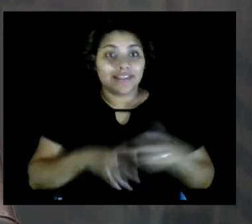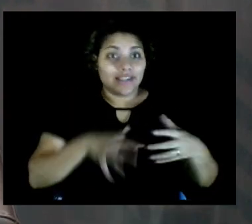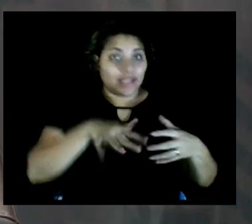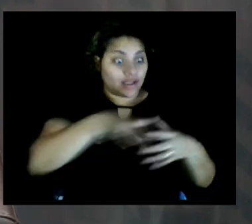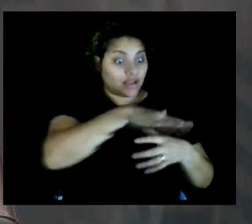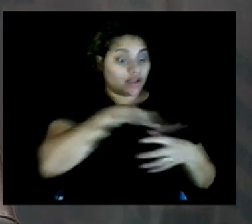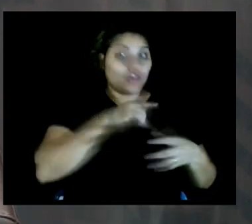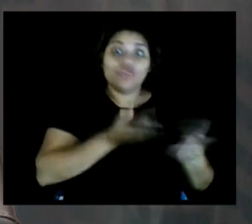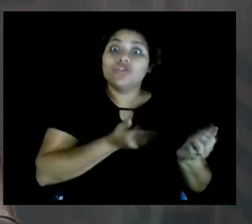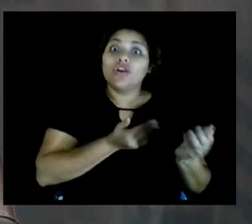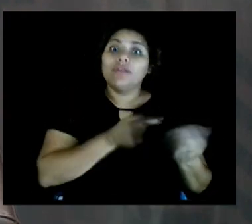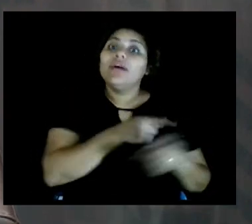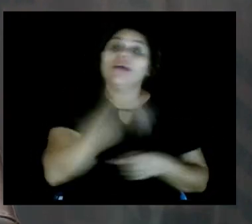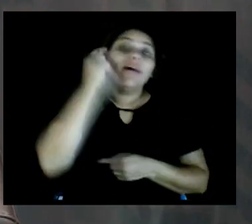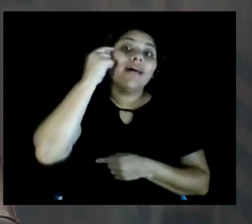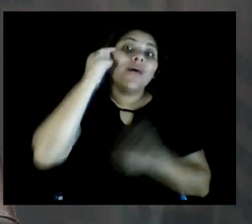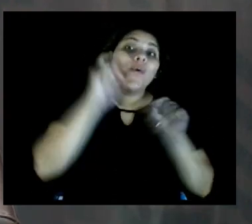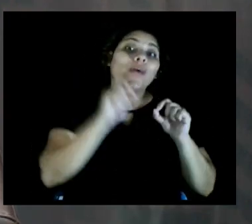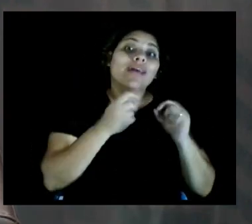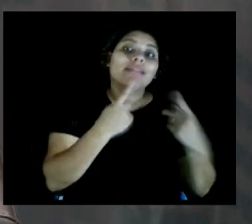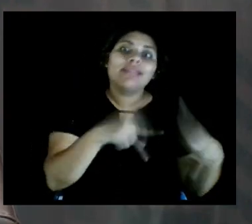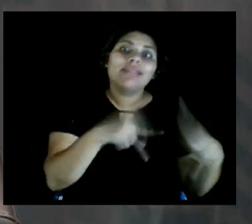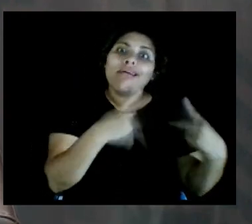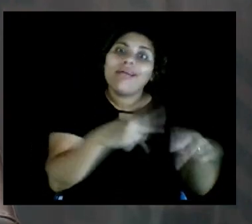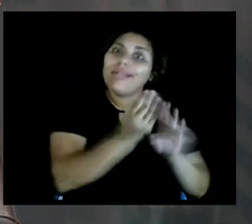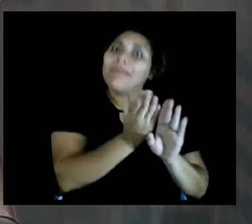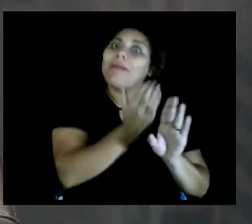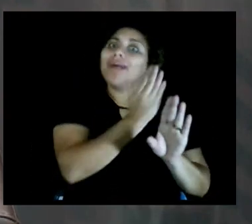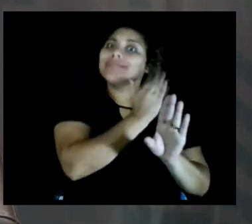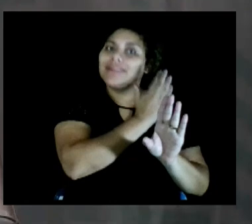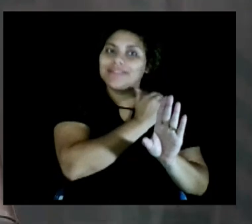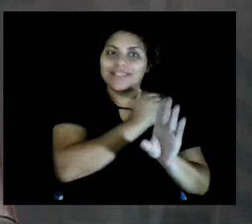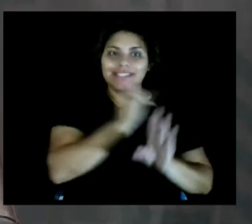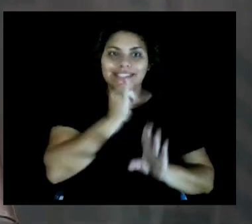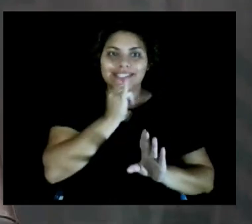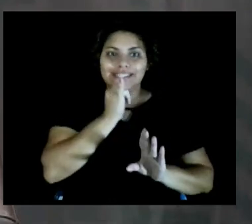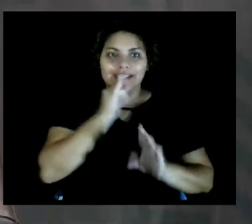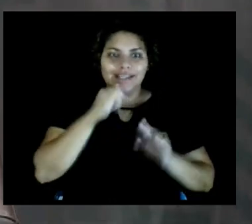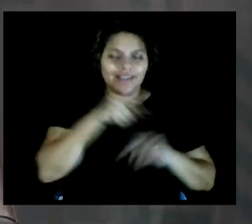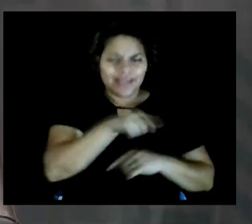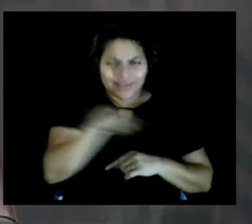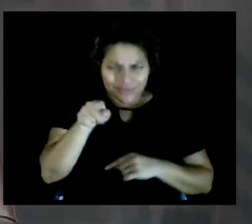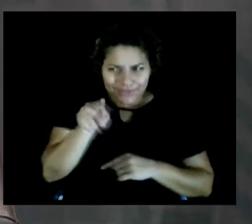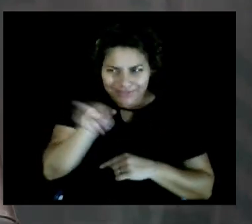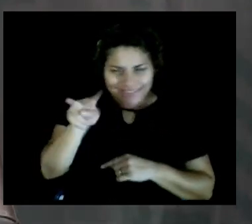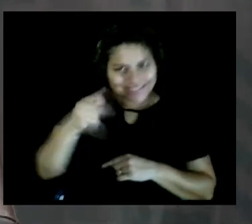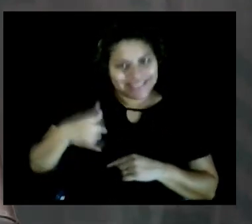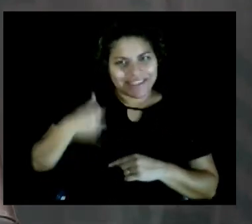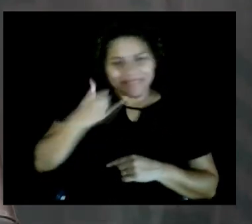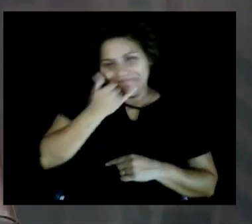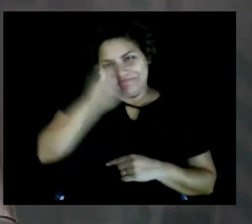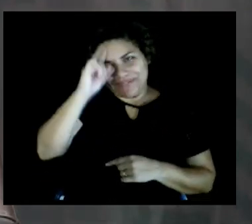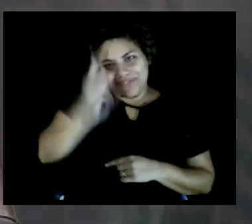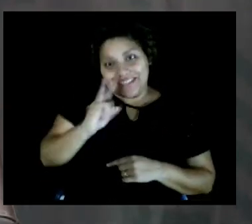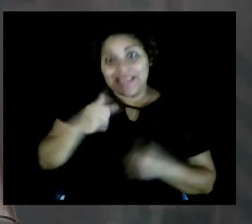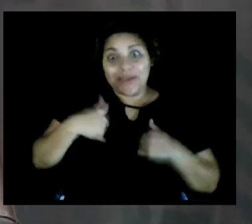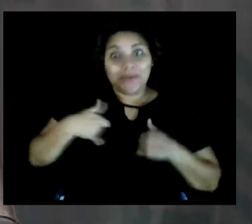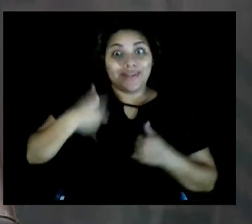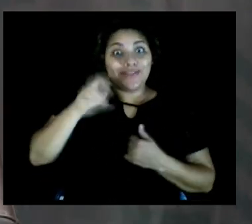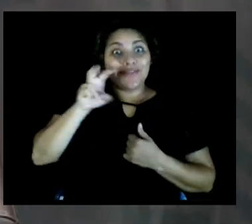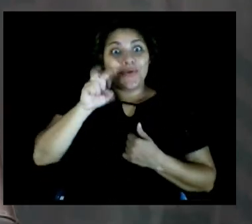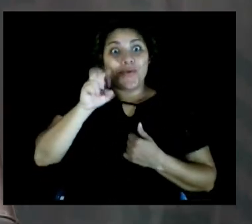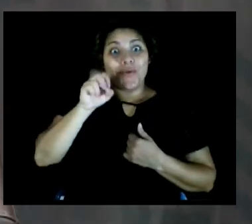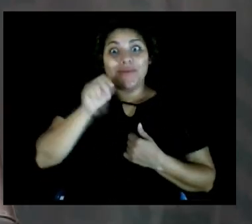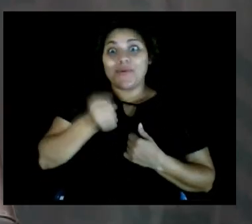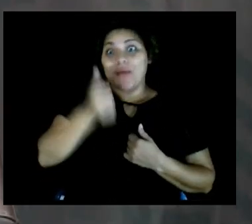o passado deles, para nós, não sei a idade de vocês, mas eu tô quase com 50. Então, assim, a minha fuga é pro passado dos anos 70,